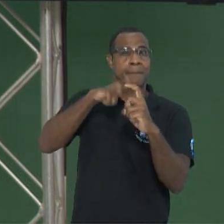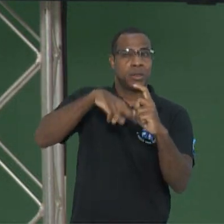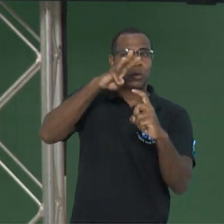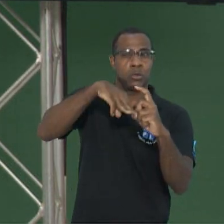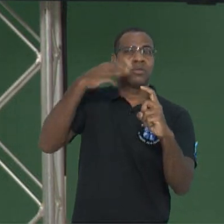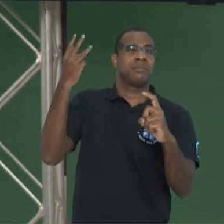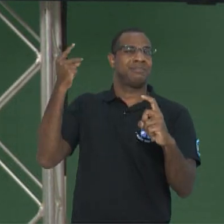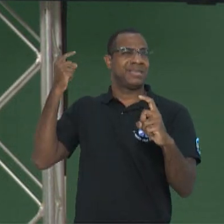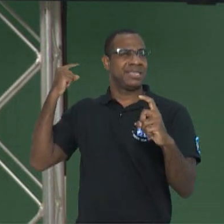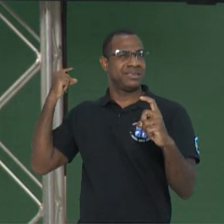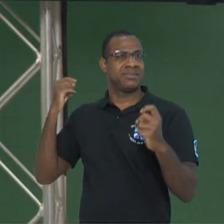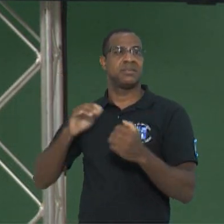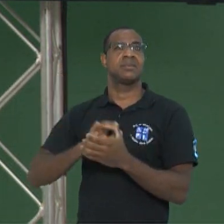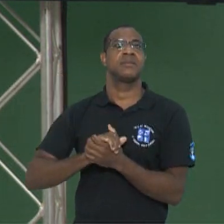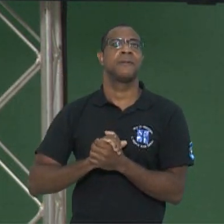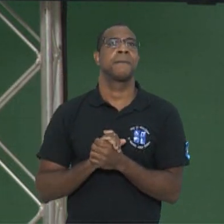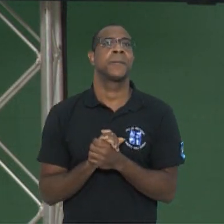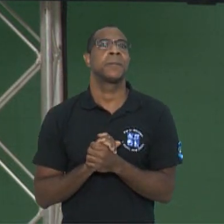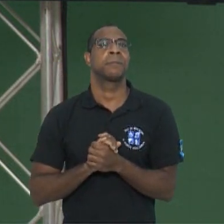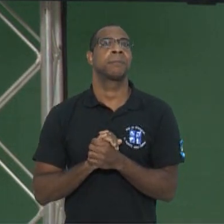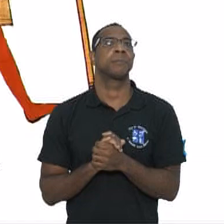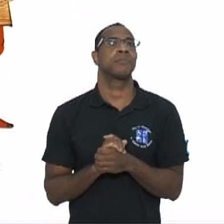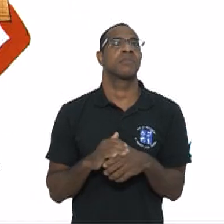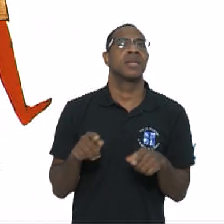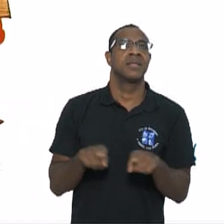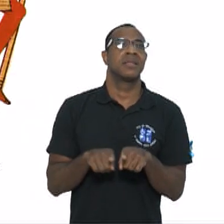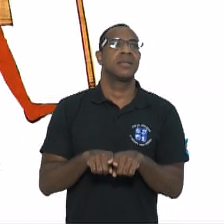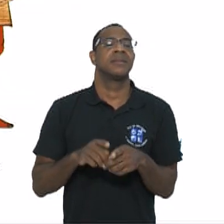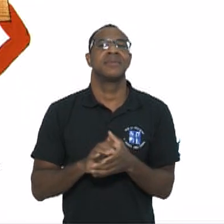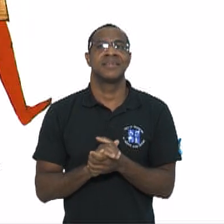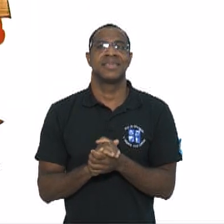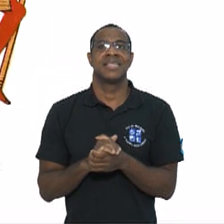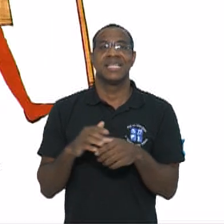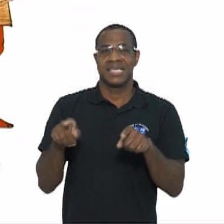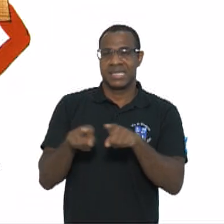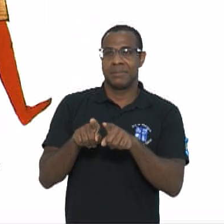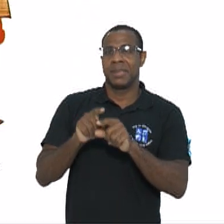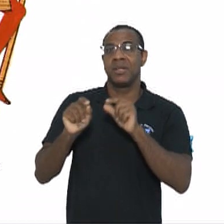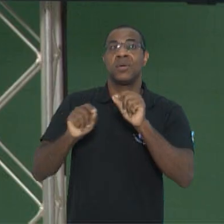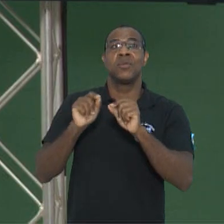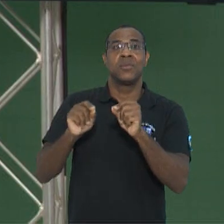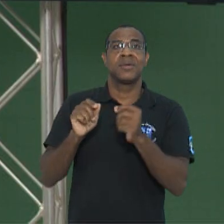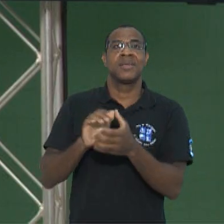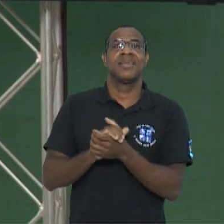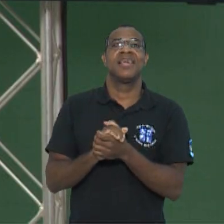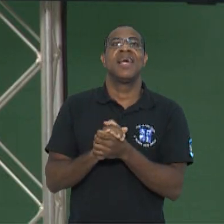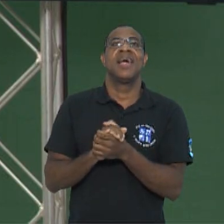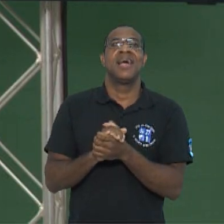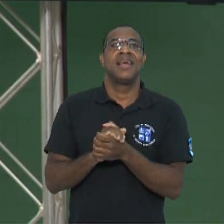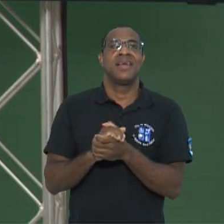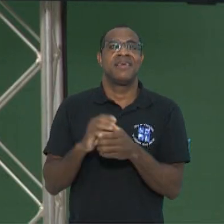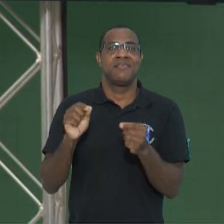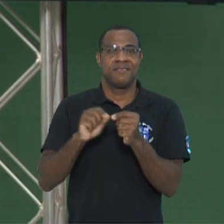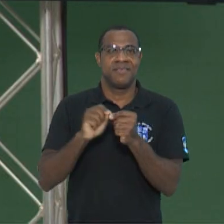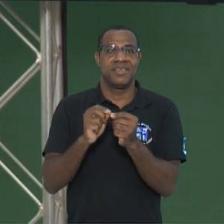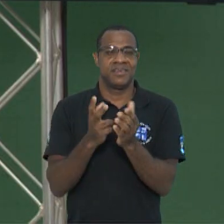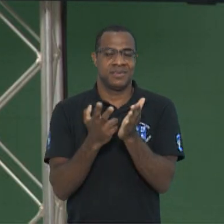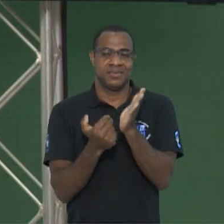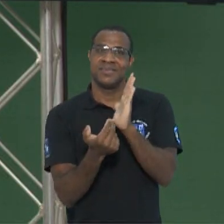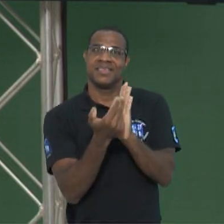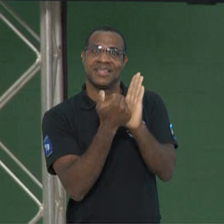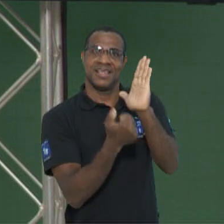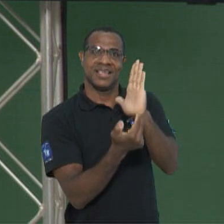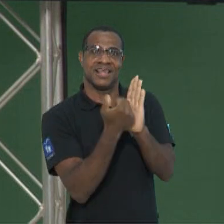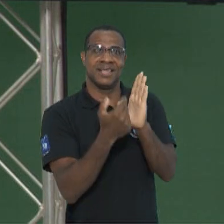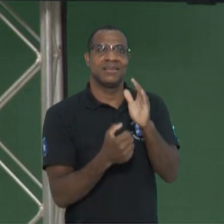de história não é moderninha, não é? Inclusive, aproveitar um agradecimento a todos os técnicos, como eu sempre friso, uma produção em coletividade,